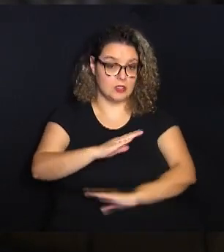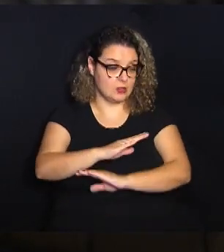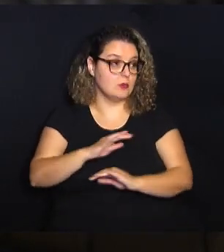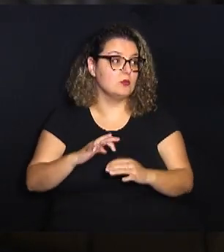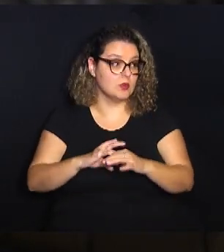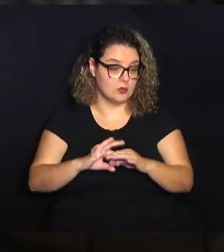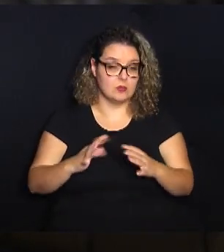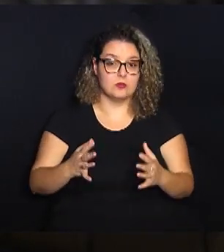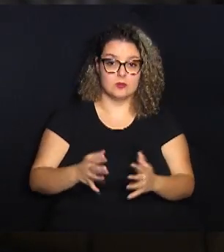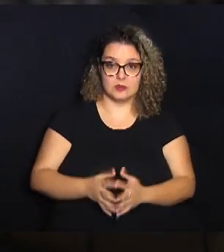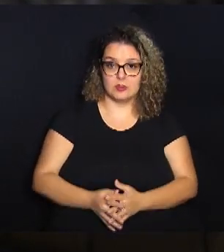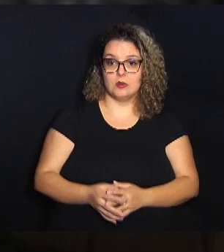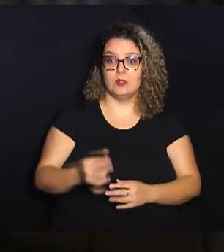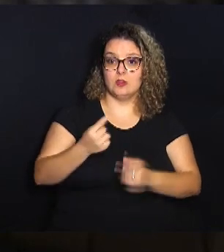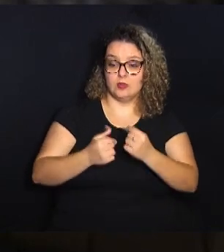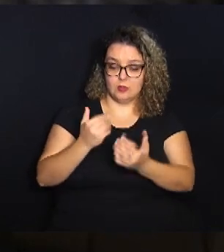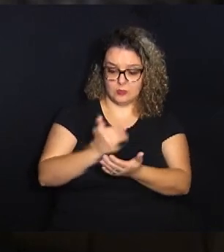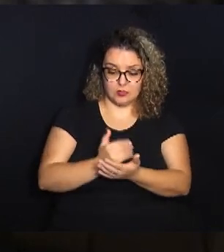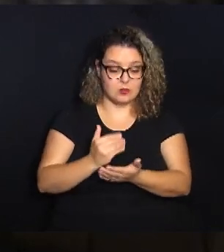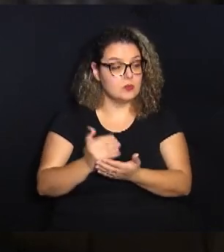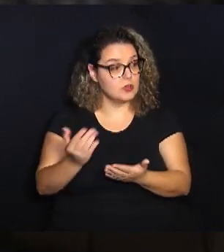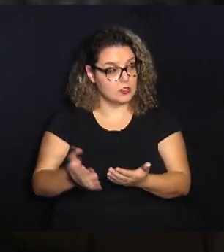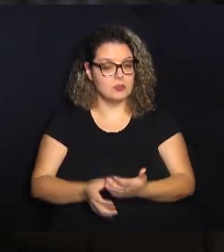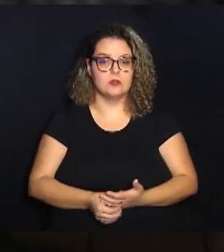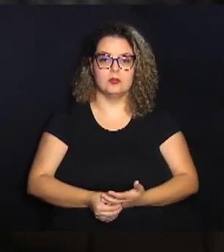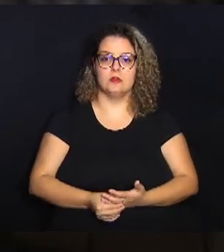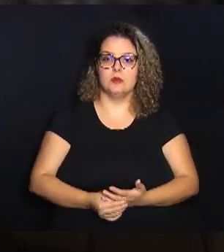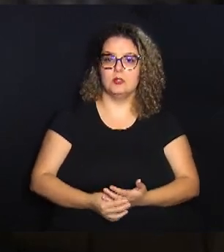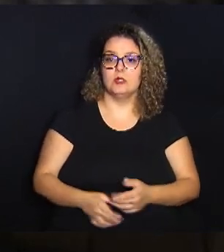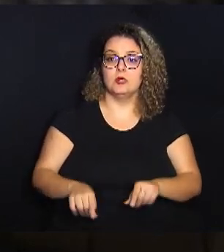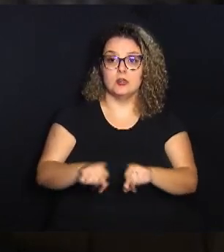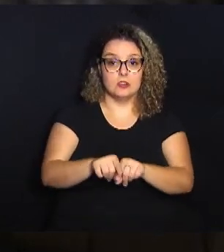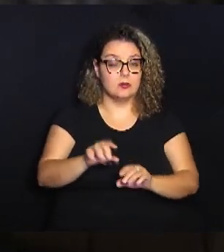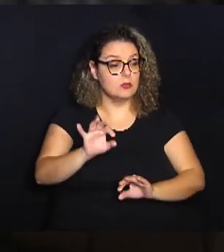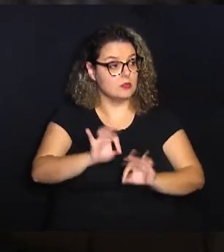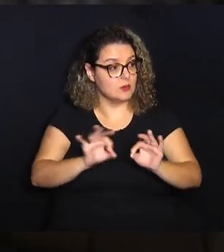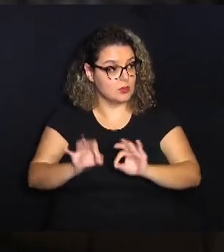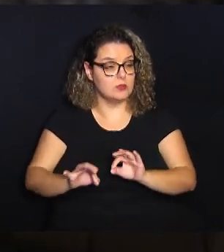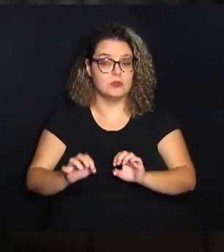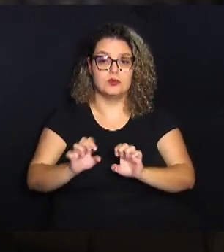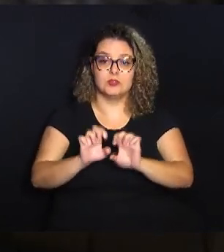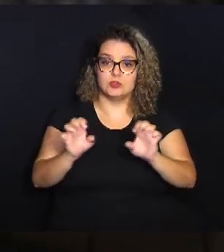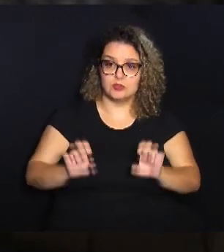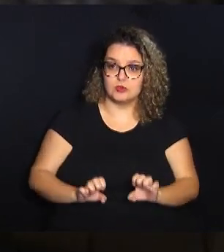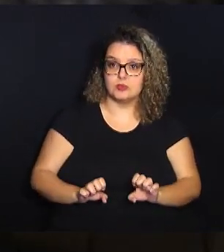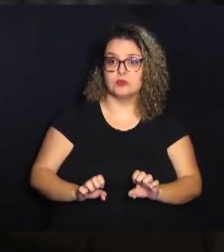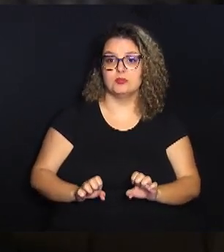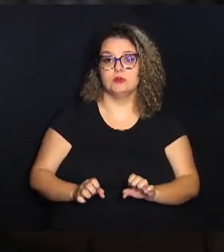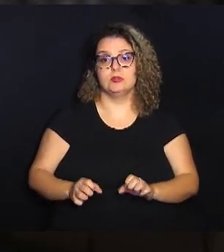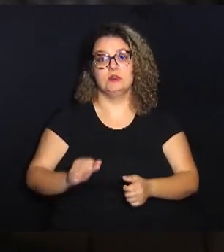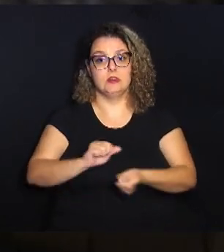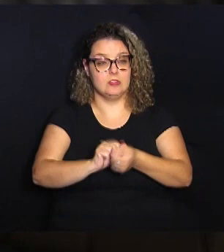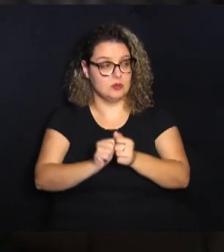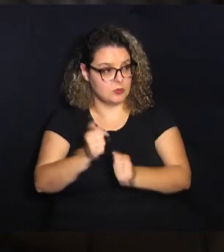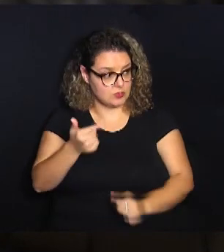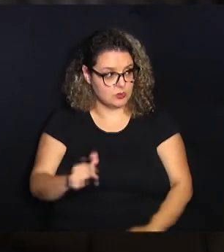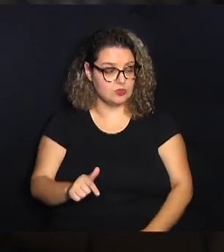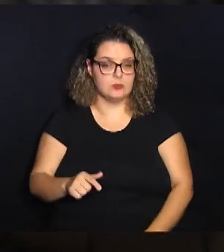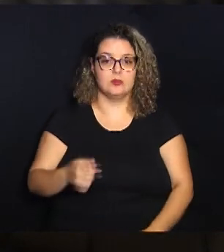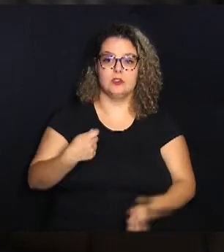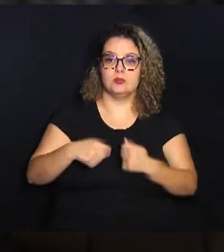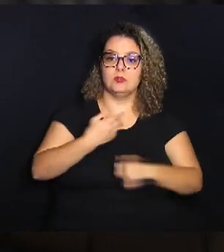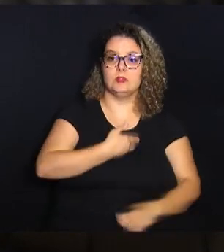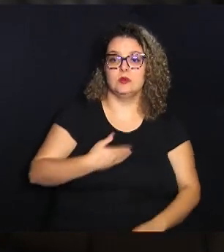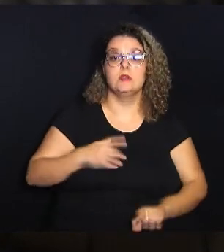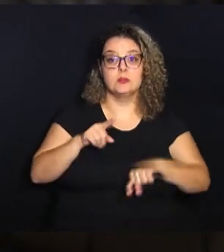autorizar o financiamento, além daqueles projetos de reestruturação e reorganização da administração pública, entre outros.